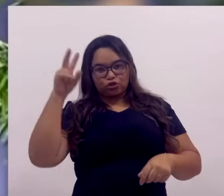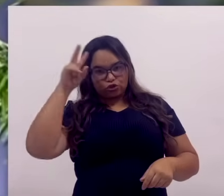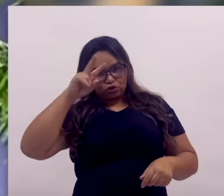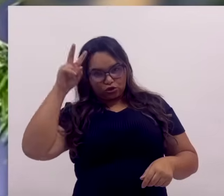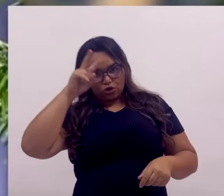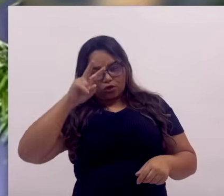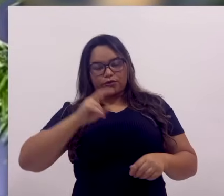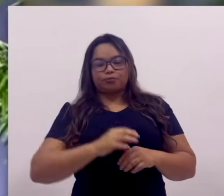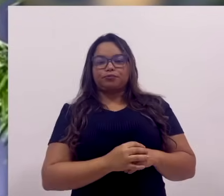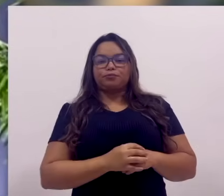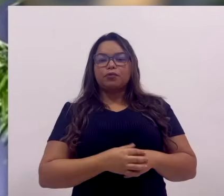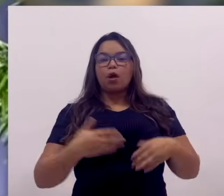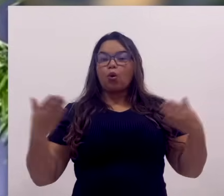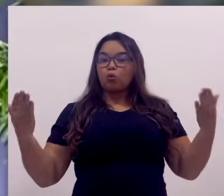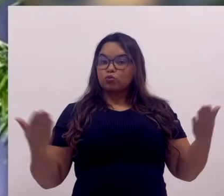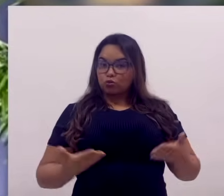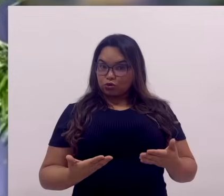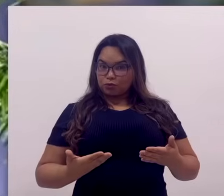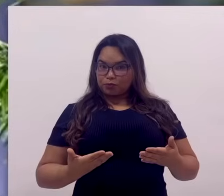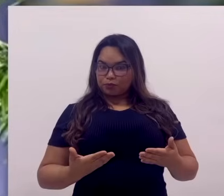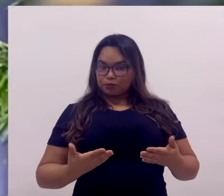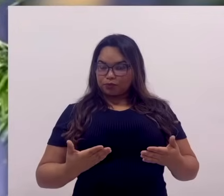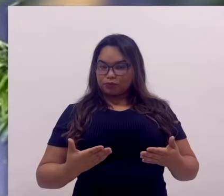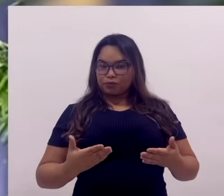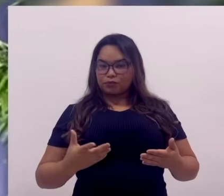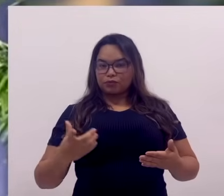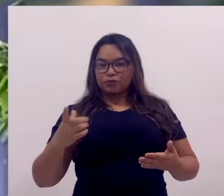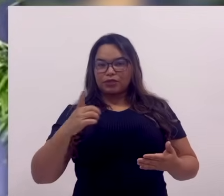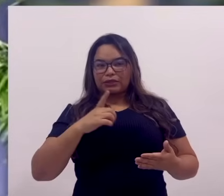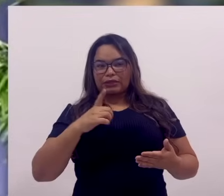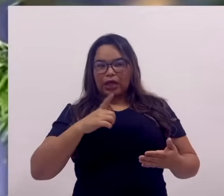Hoje em dia a tensão entre as religiões está muito elevada.